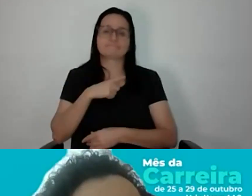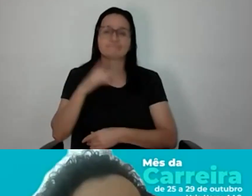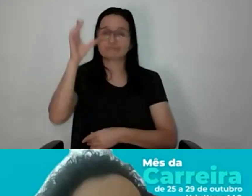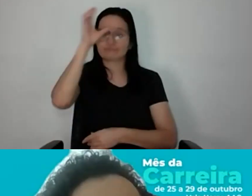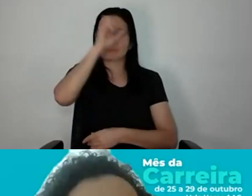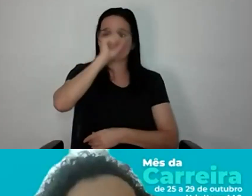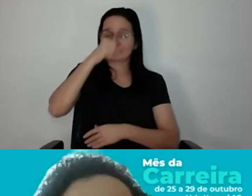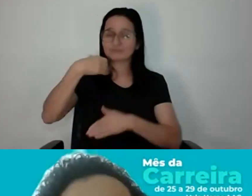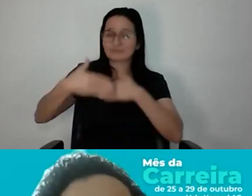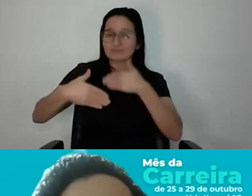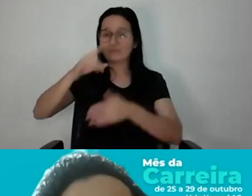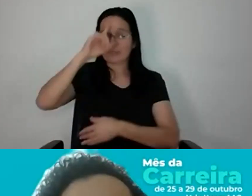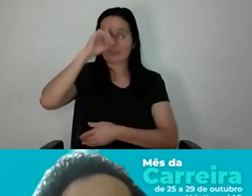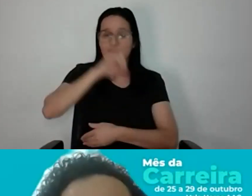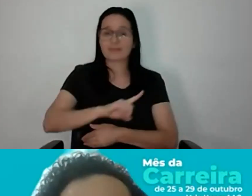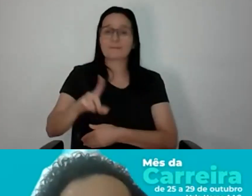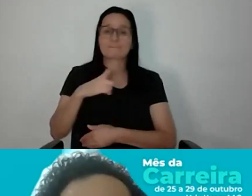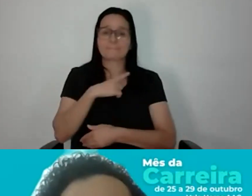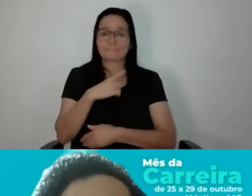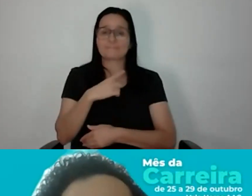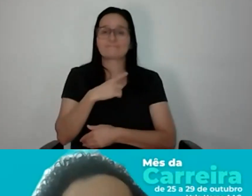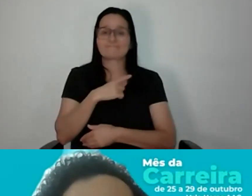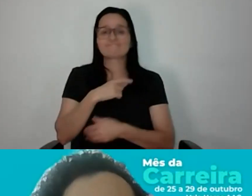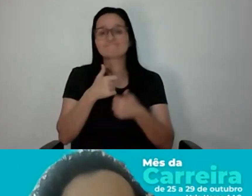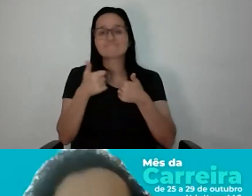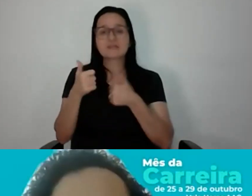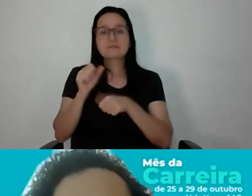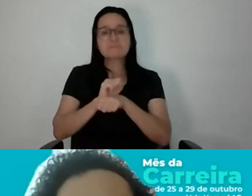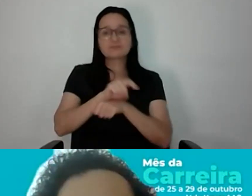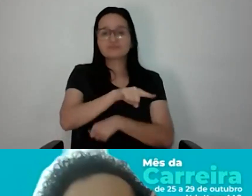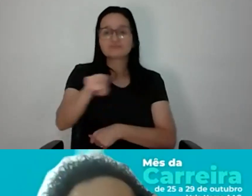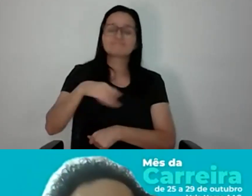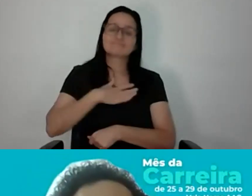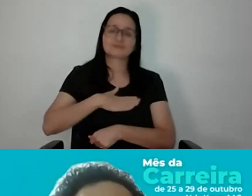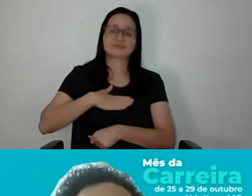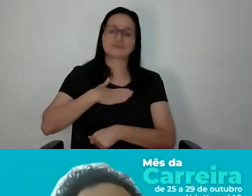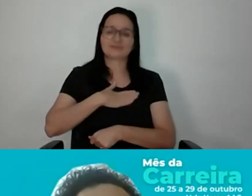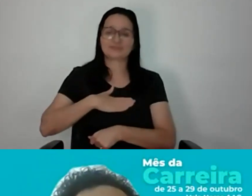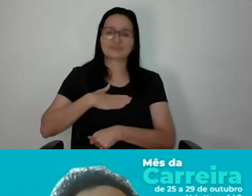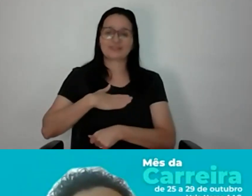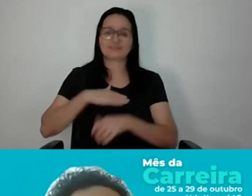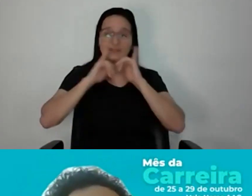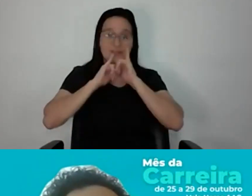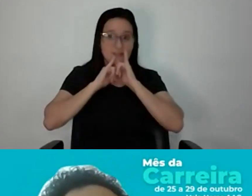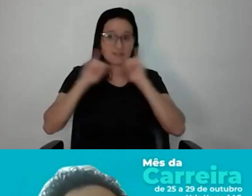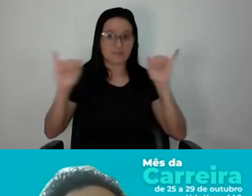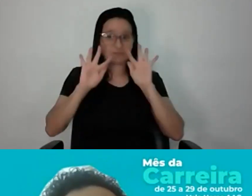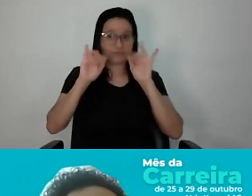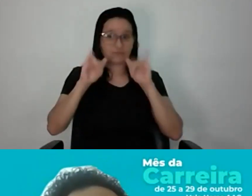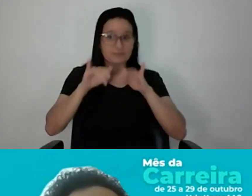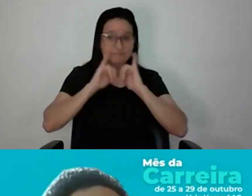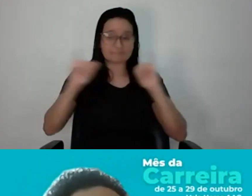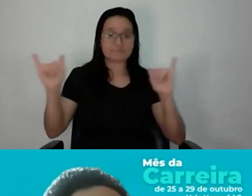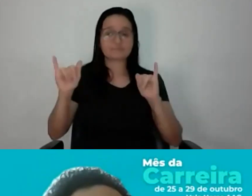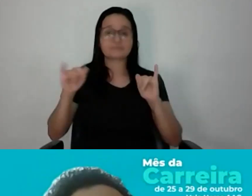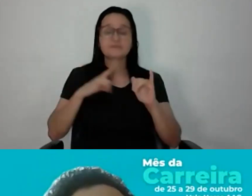essa semana. Então, é isso. Espero que todos tenham aproveitado. Então, eu vou dar um recadinho final aqui, que é... A gente disponibilizou